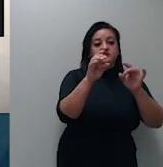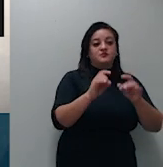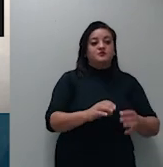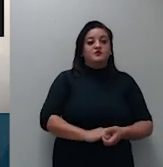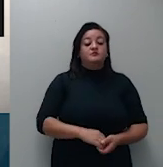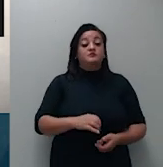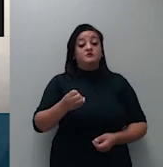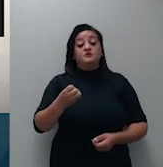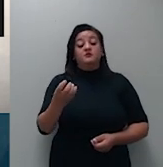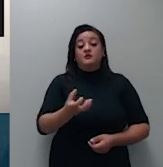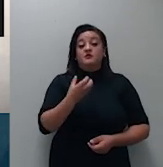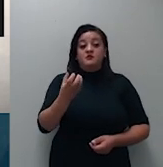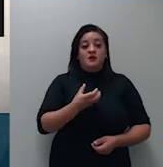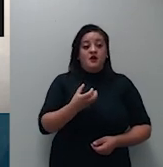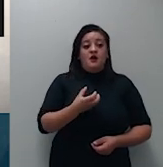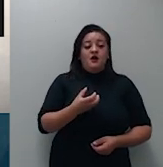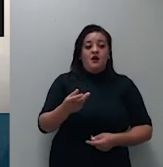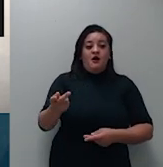destaques